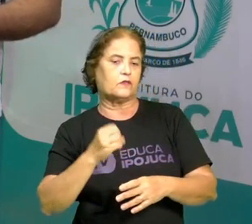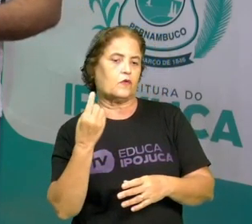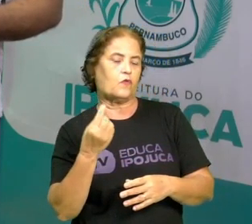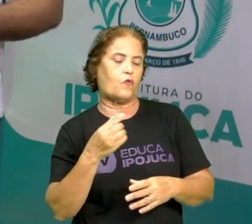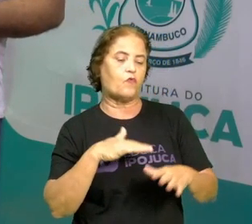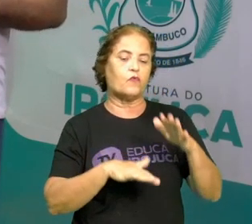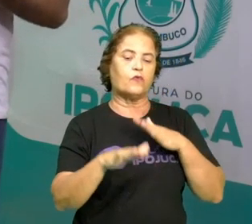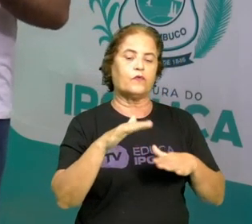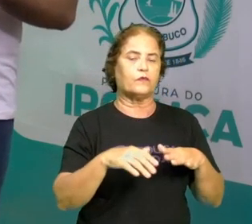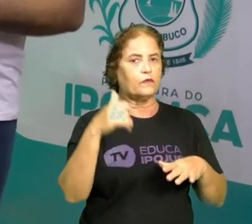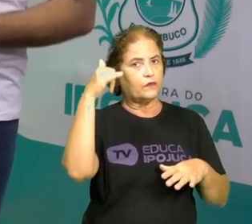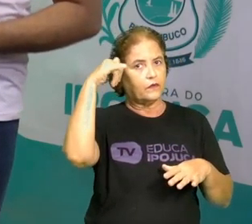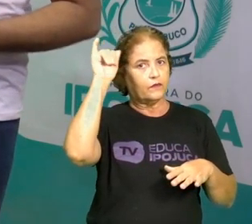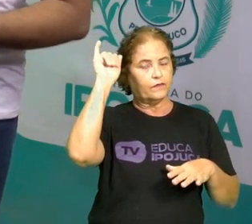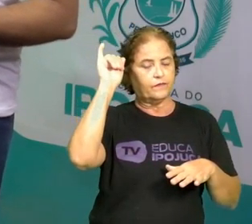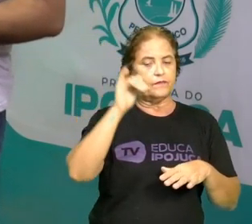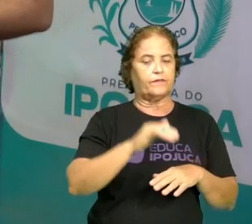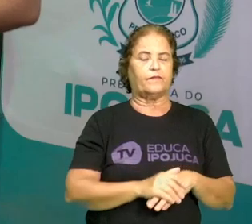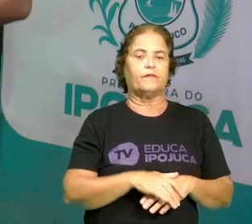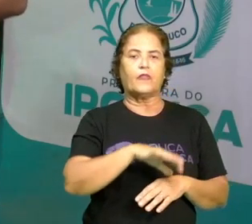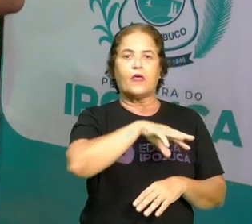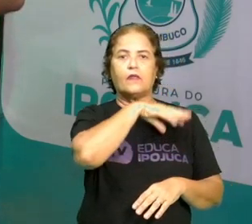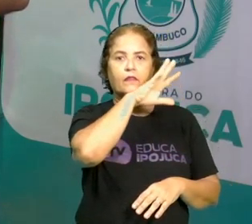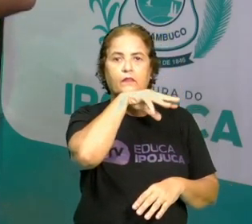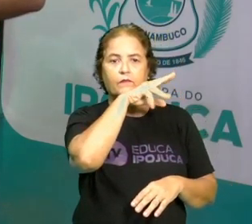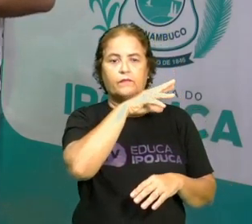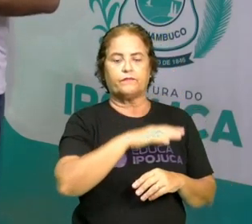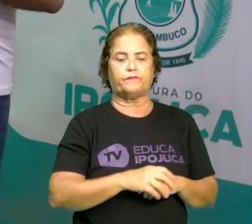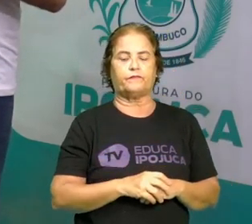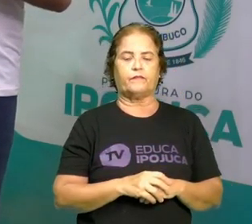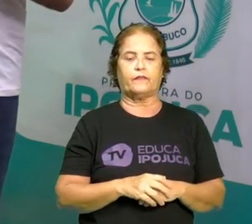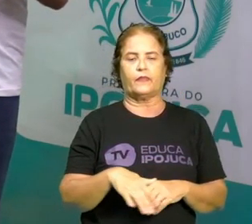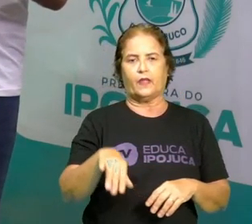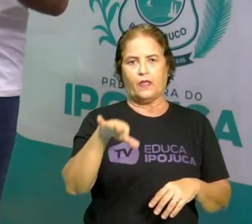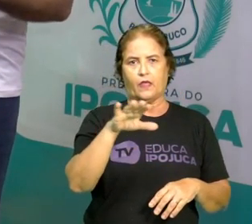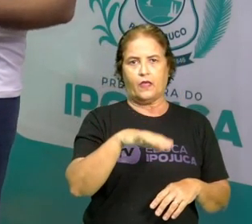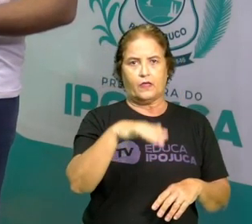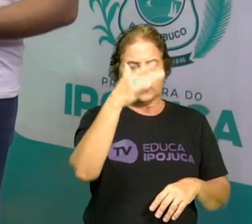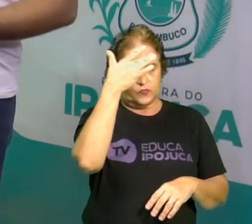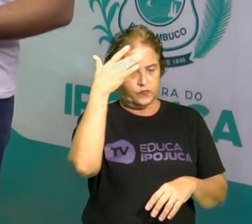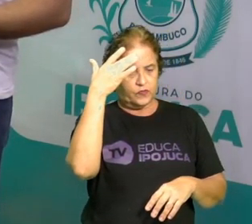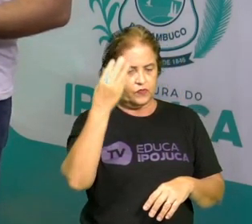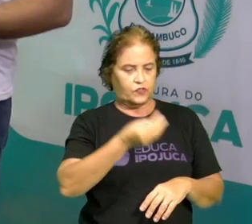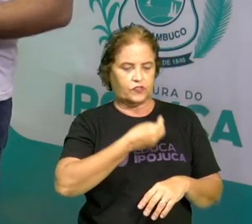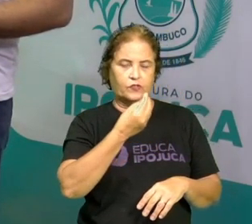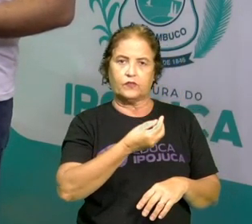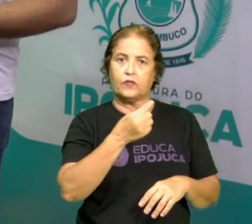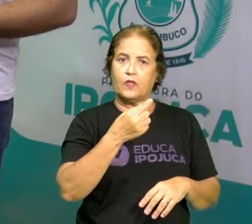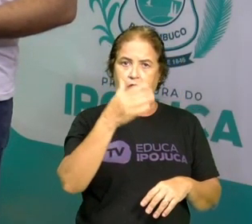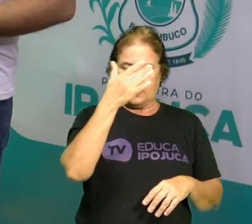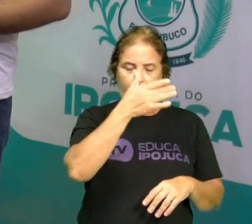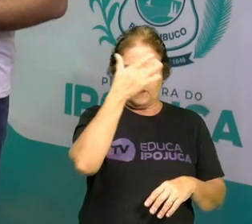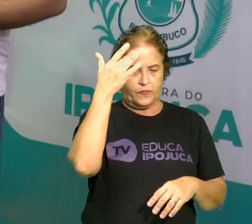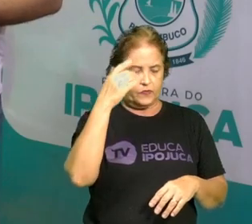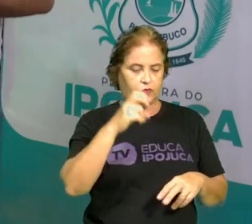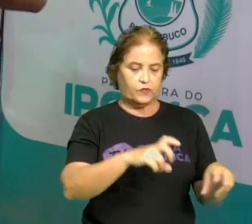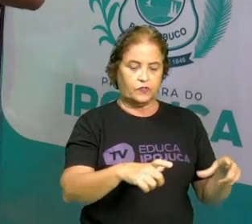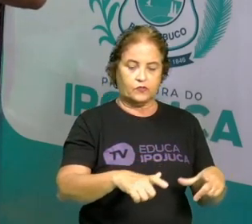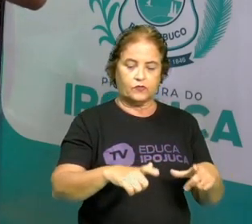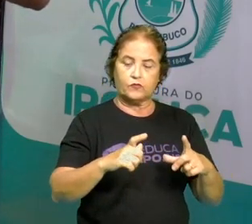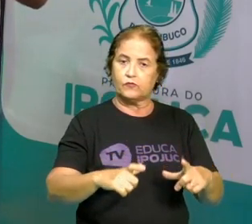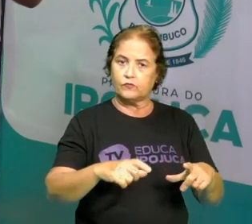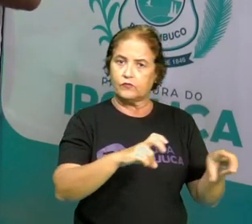gados, criando animais. Há pessoas das áreas rurais que vão para os centros urbanos em busca